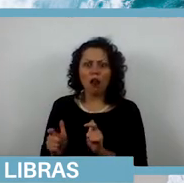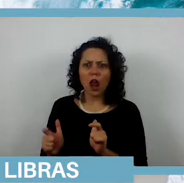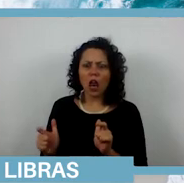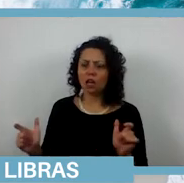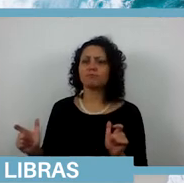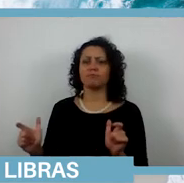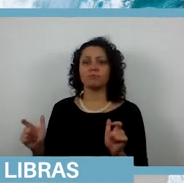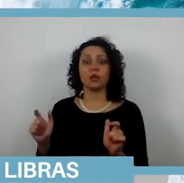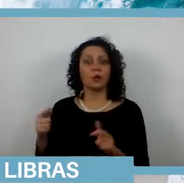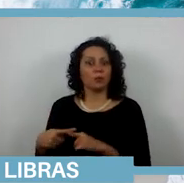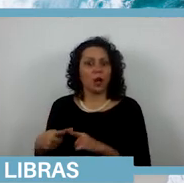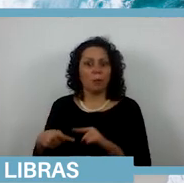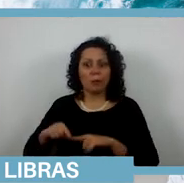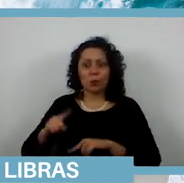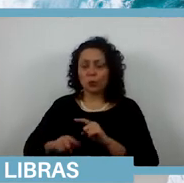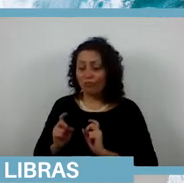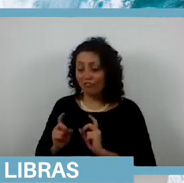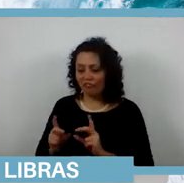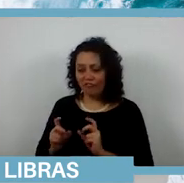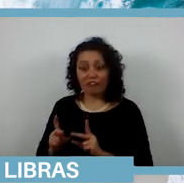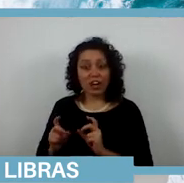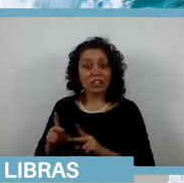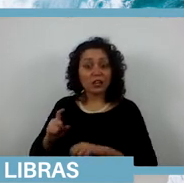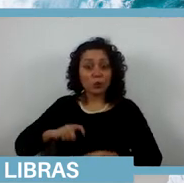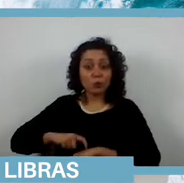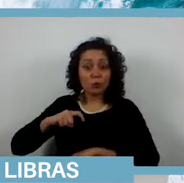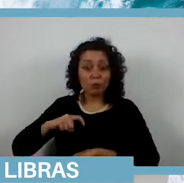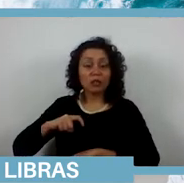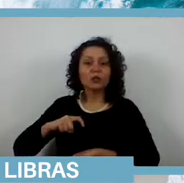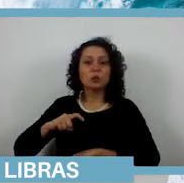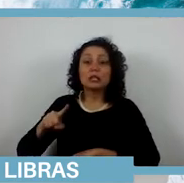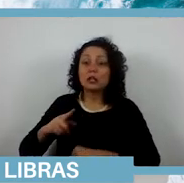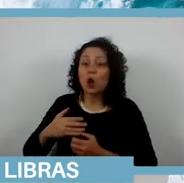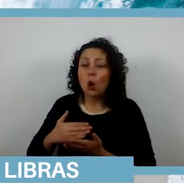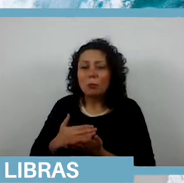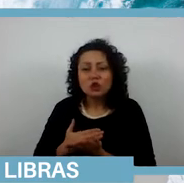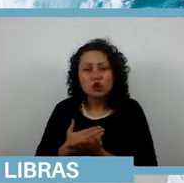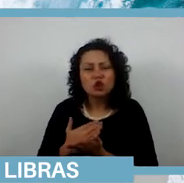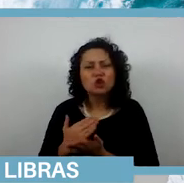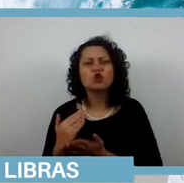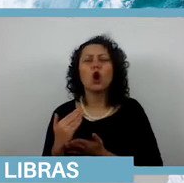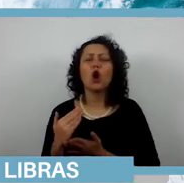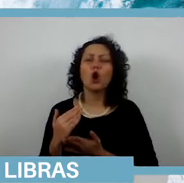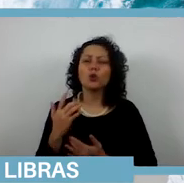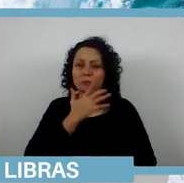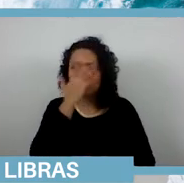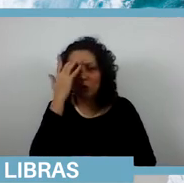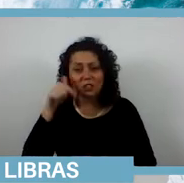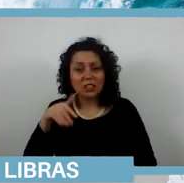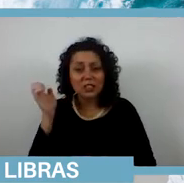trabalhar com a venda desses produtos numa época que estavam surgindo os primeiros fabricantes nacionais né até então só tinha